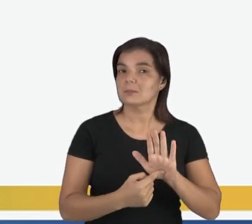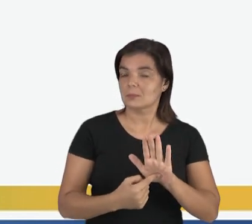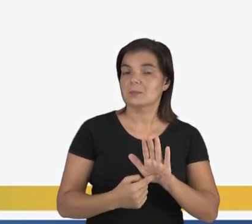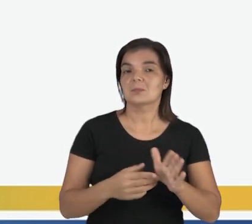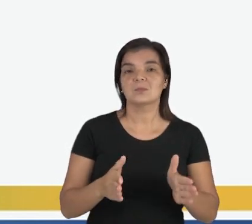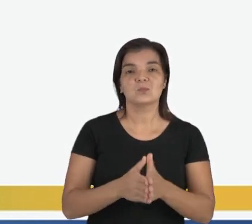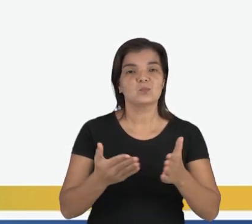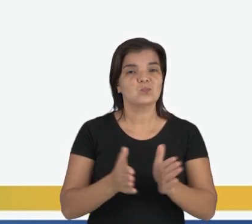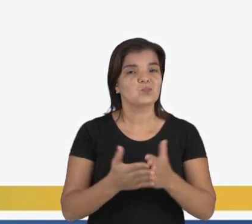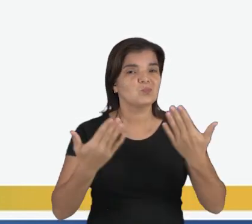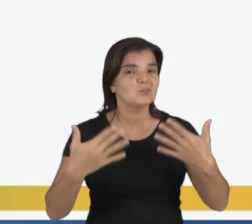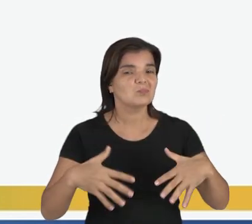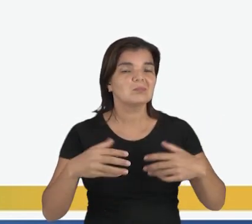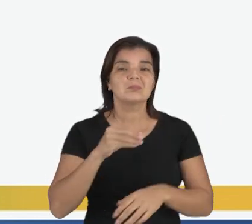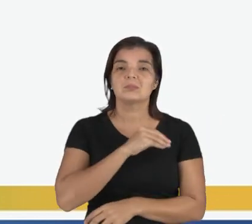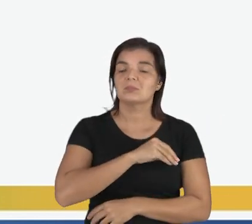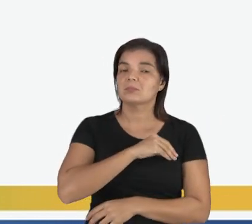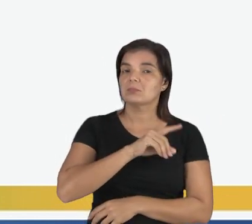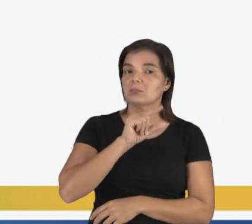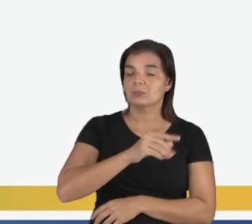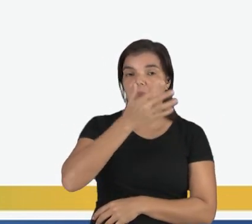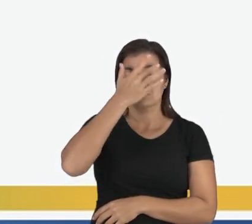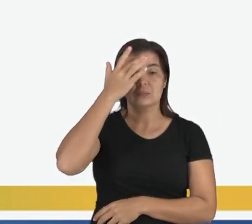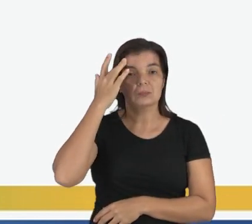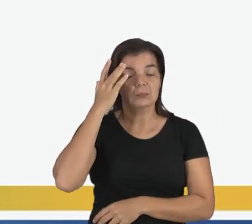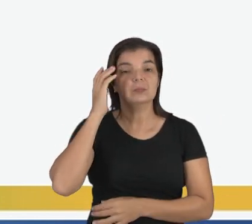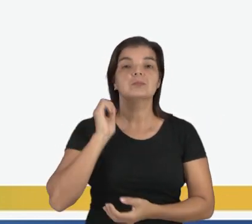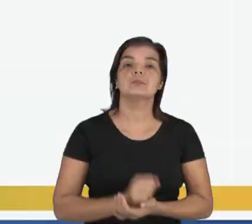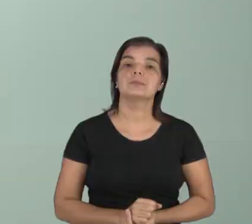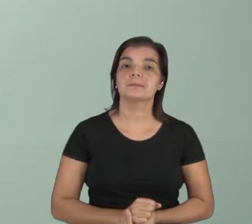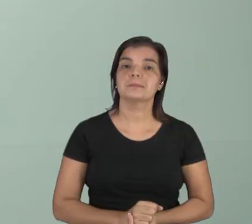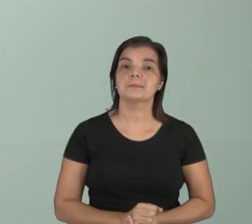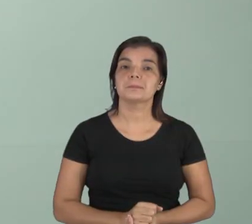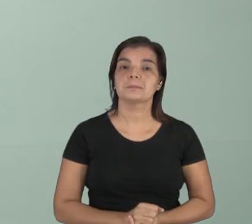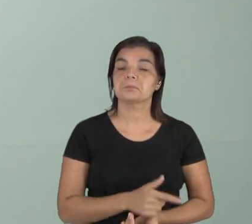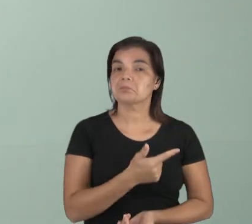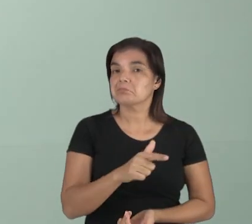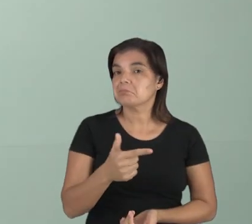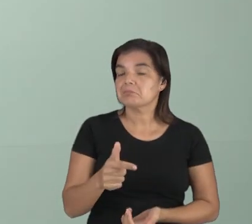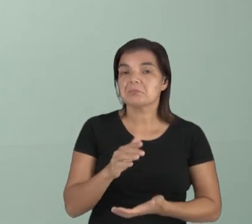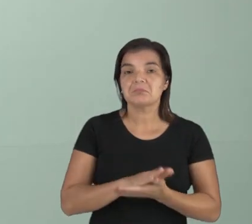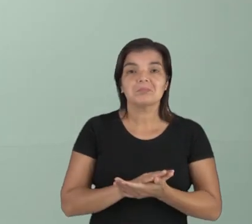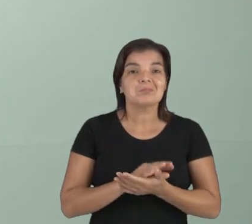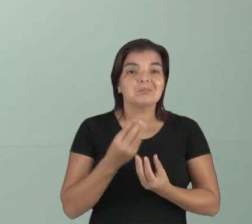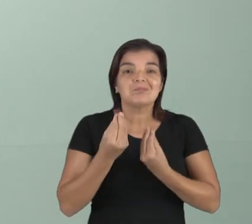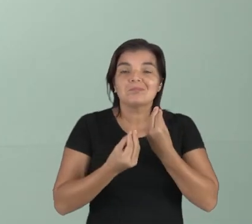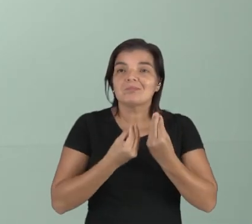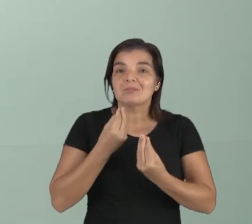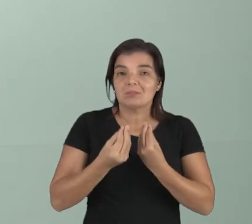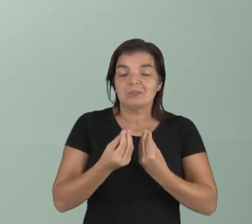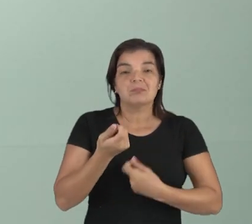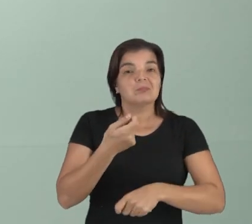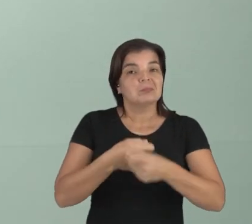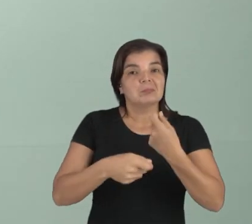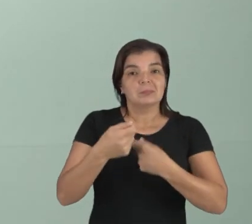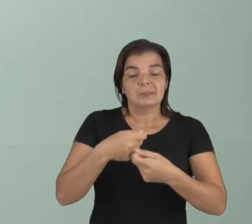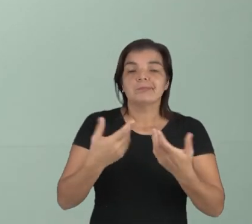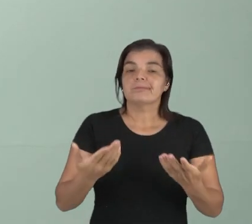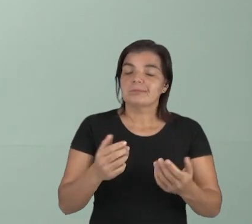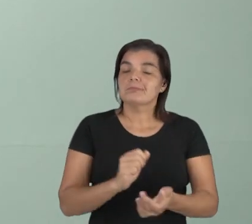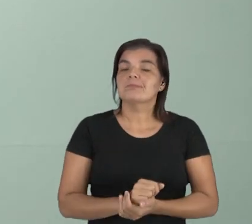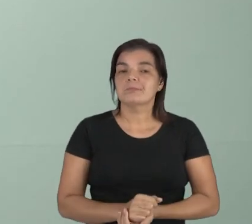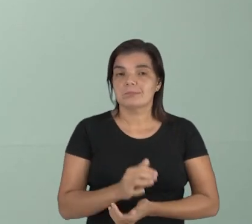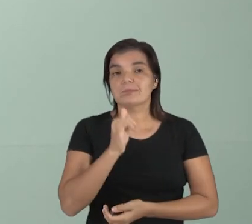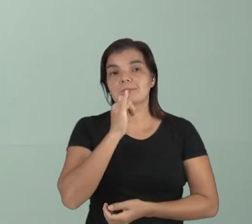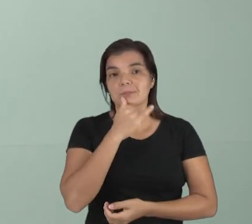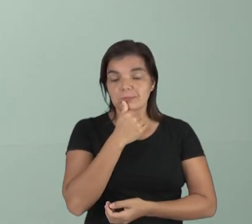de miséria, de salários baixos, de pessoas assim, sem nenhuma estrutura, né, econômica, é um quadro